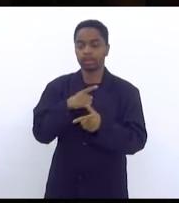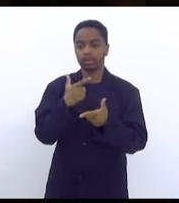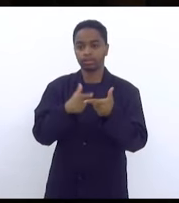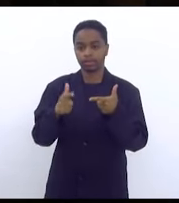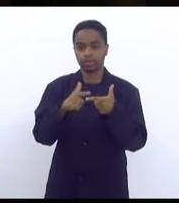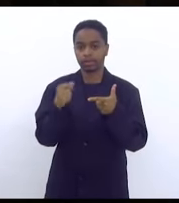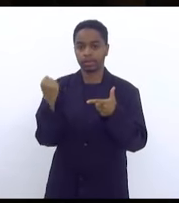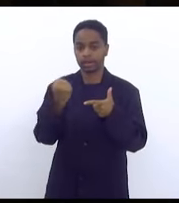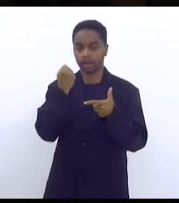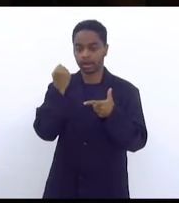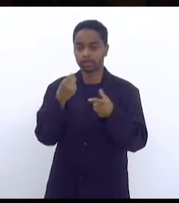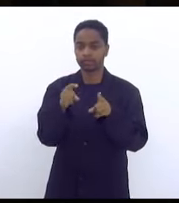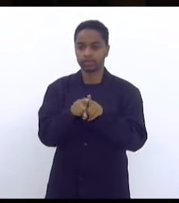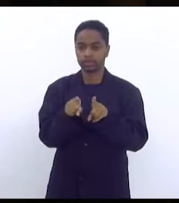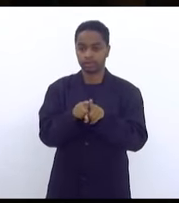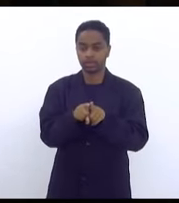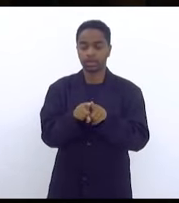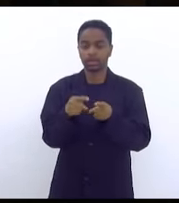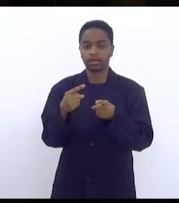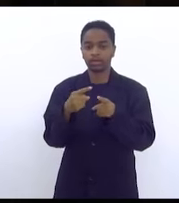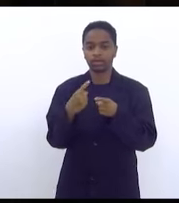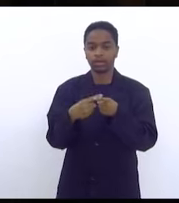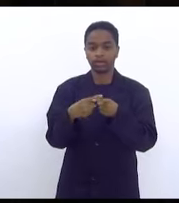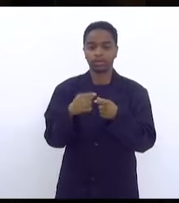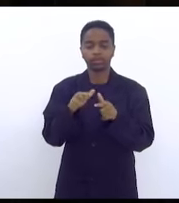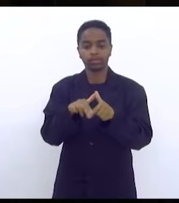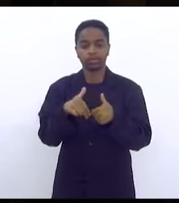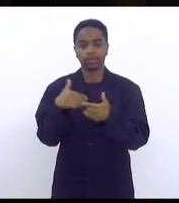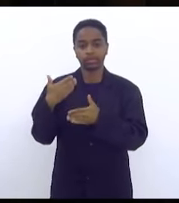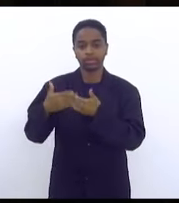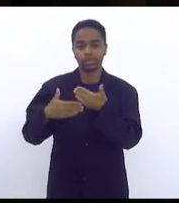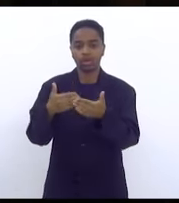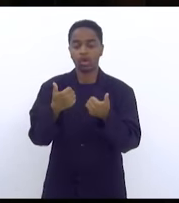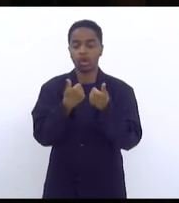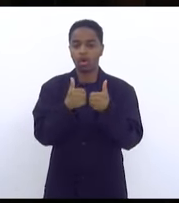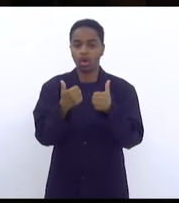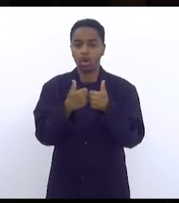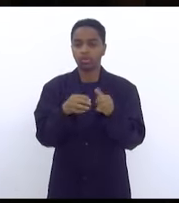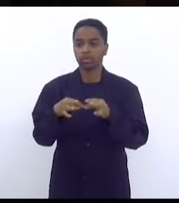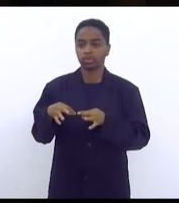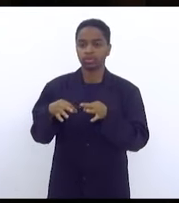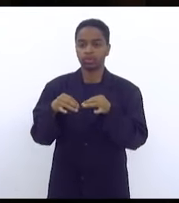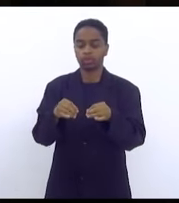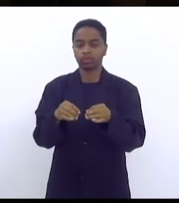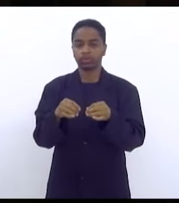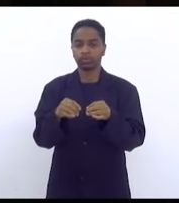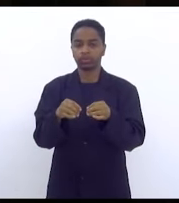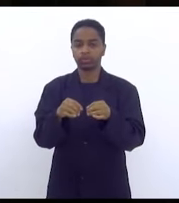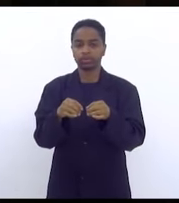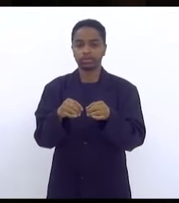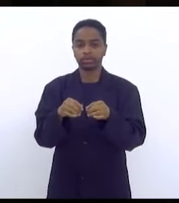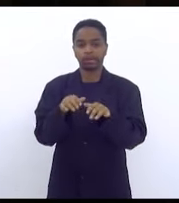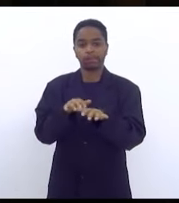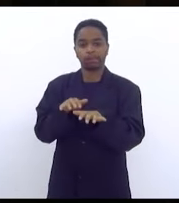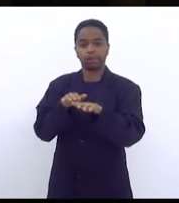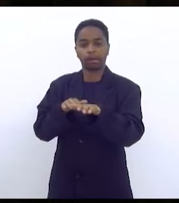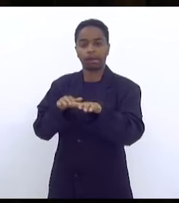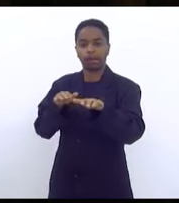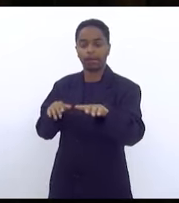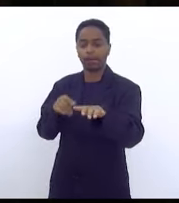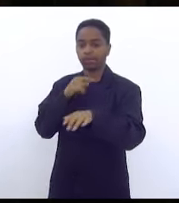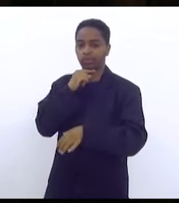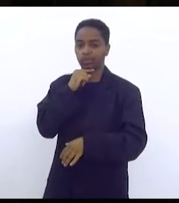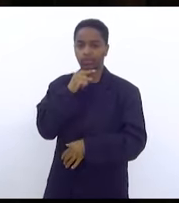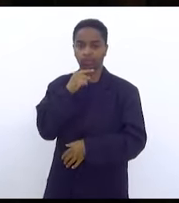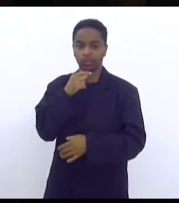crônico ali, que com o seu desenvolvimento, os ônibus ficavam ali aglomerados, até sem ter condições